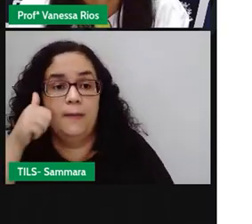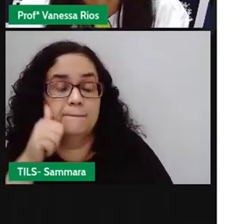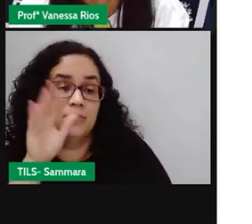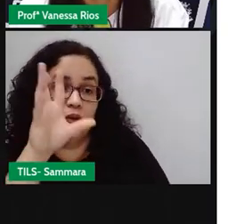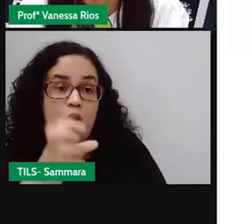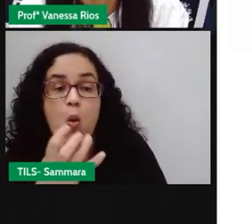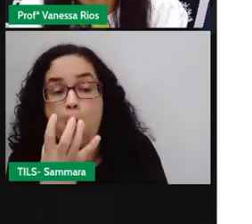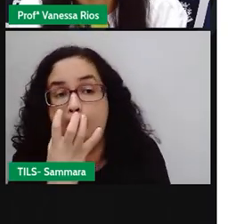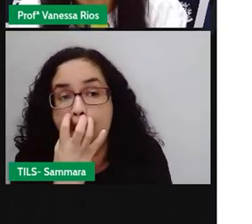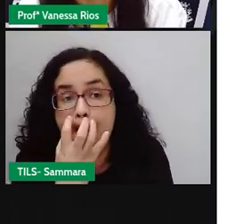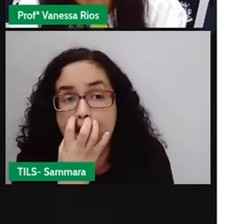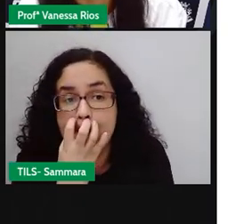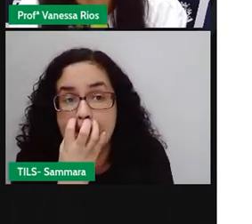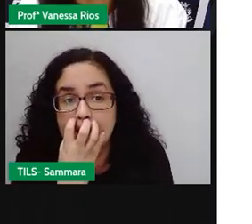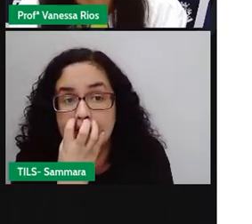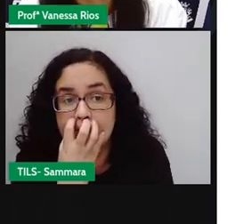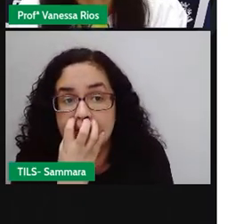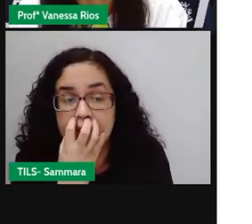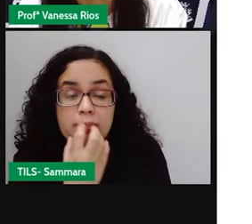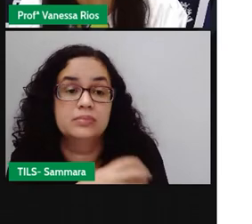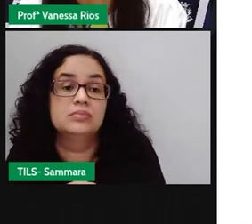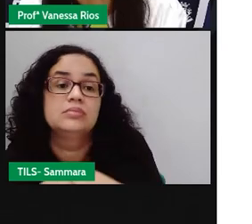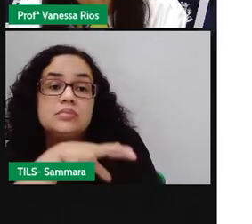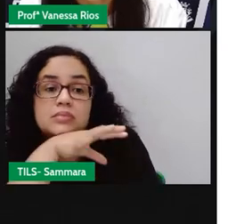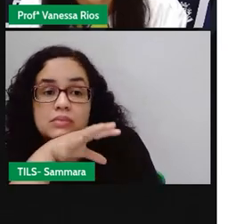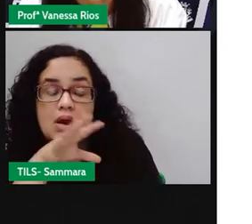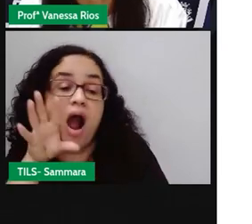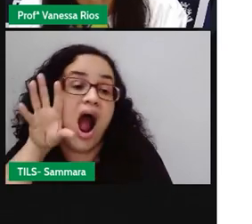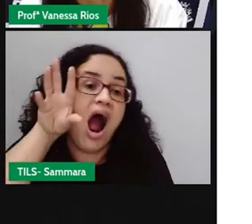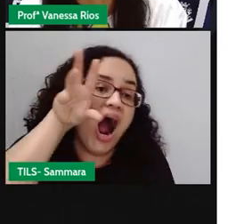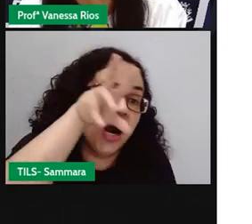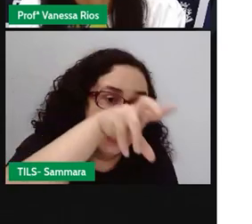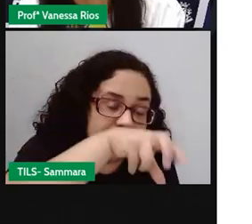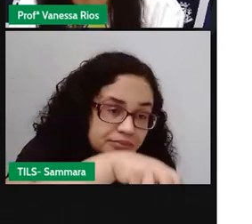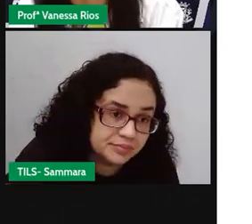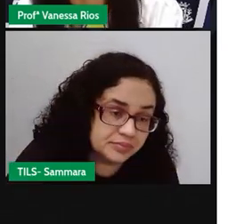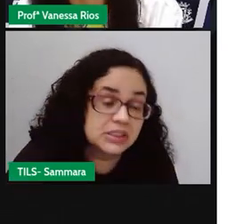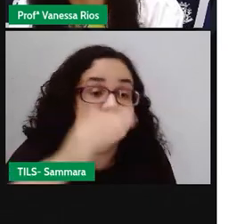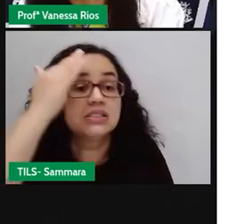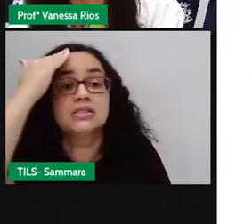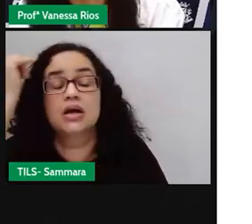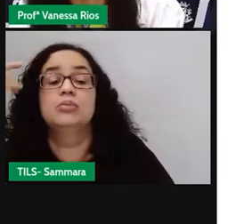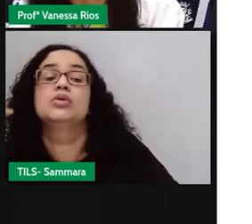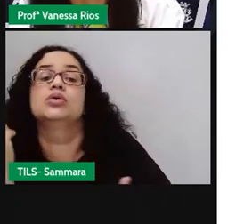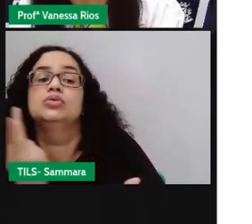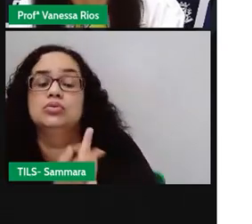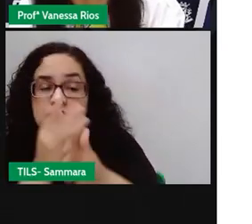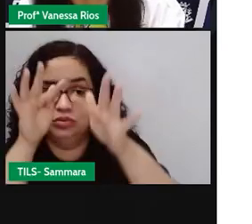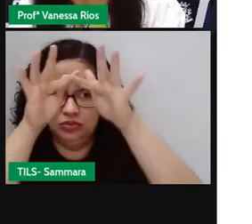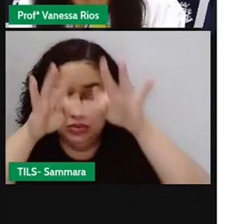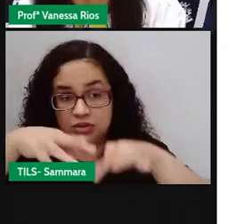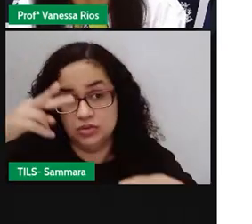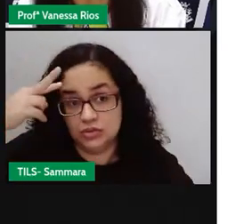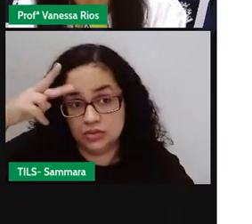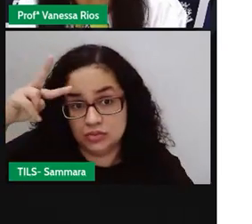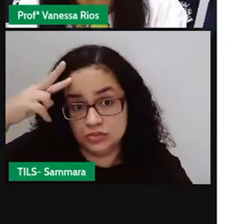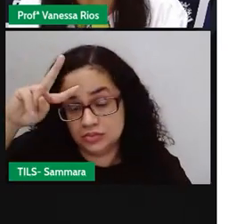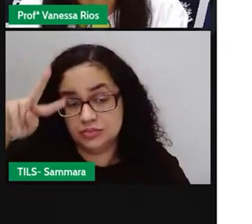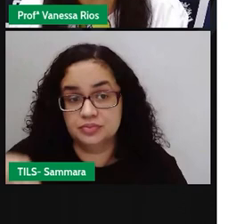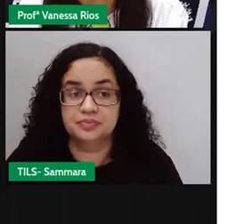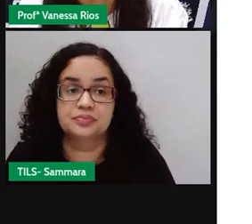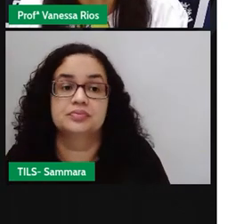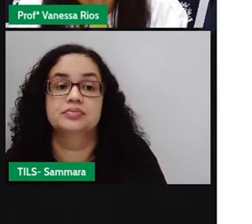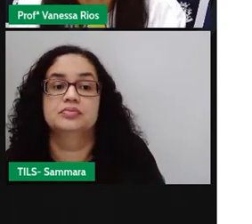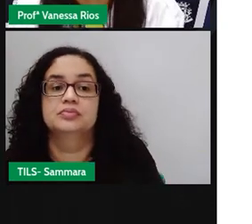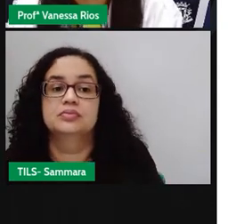chama o cachorro e ele não aparece, o bicho a devora. E a gente já sabe aí o que aconteceu no final. A